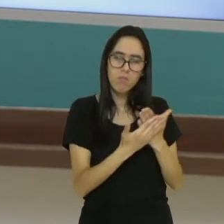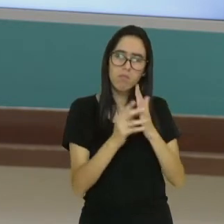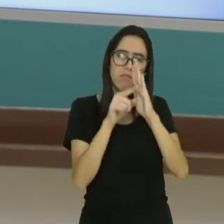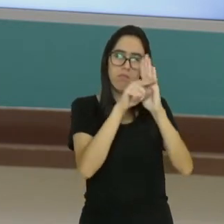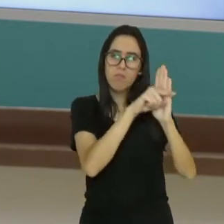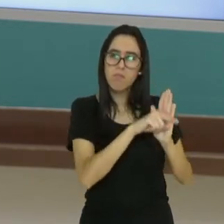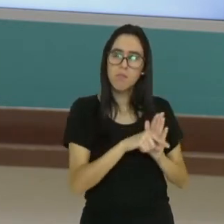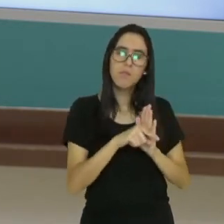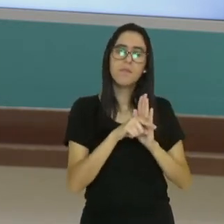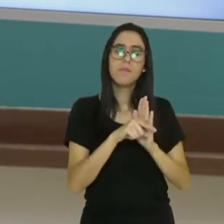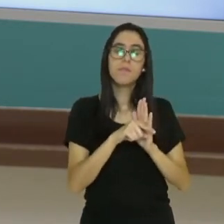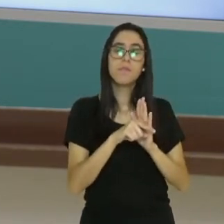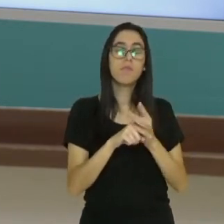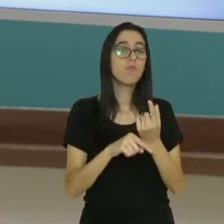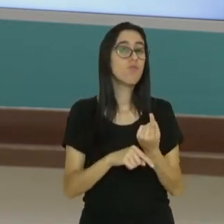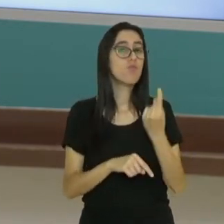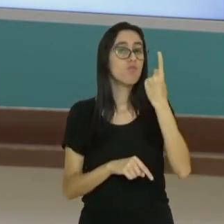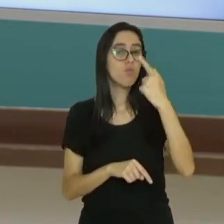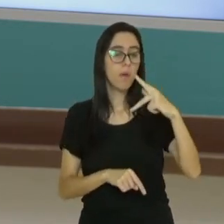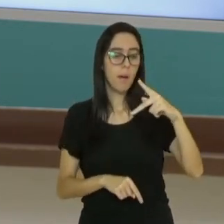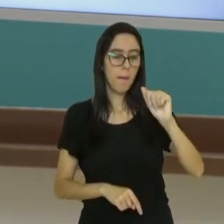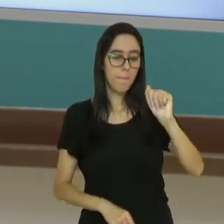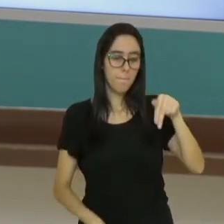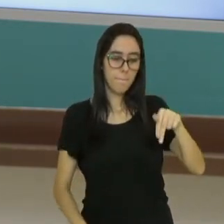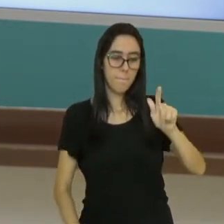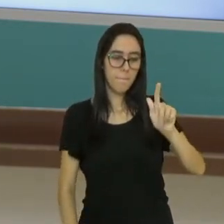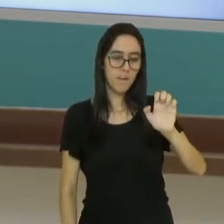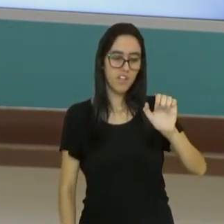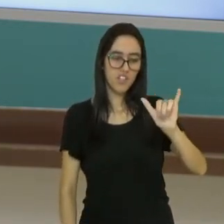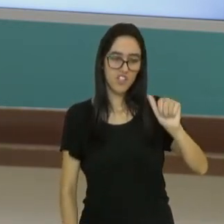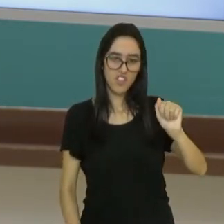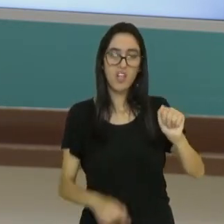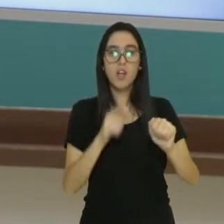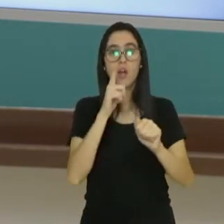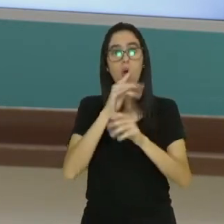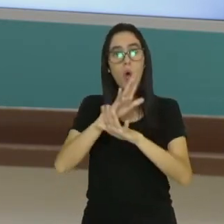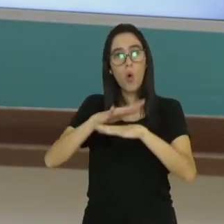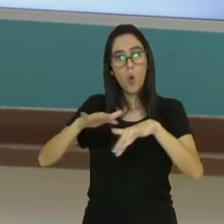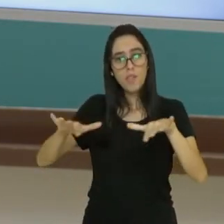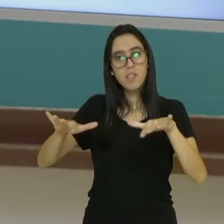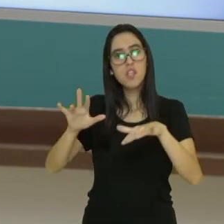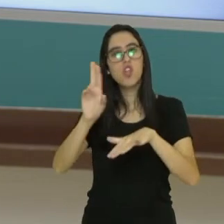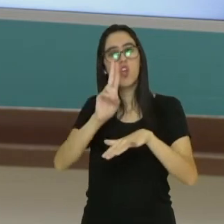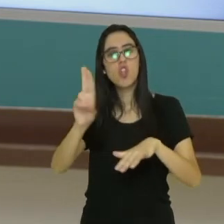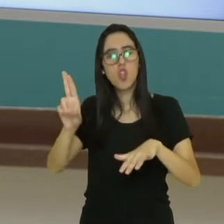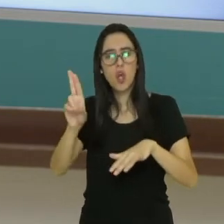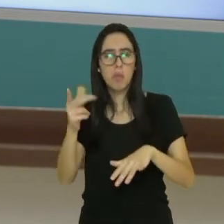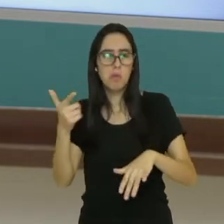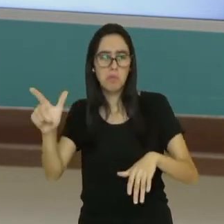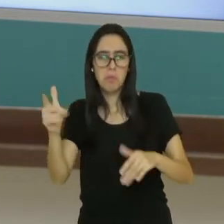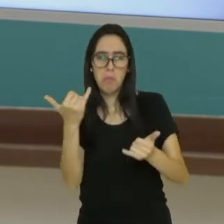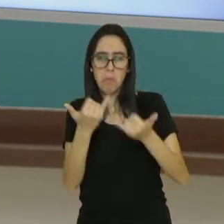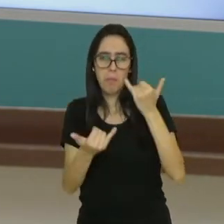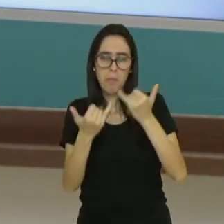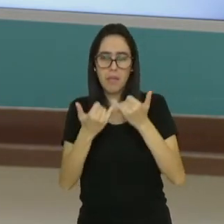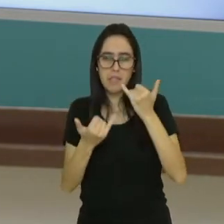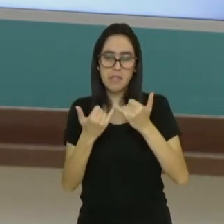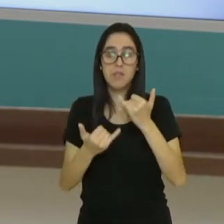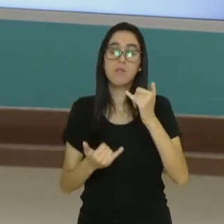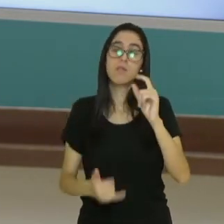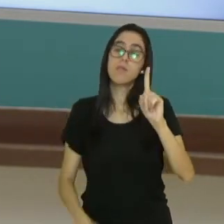Se o continente era Pangeia, o oceano era Pantalassa, o nome. Depois é que vai a partir,